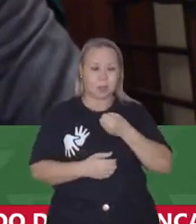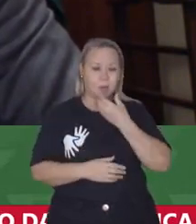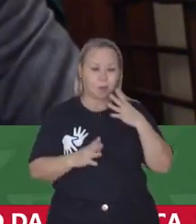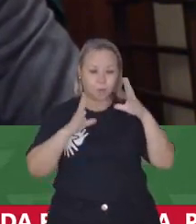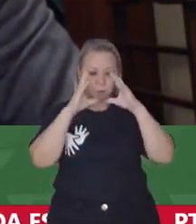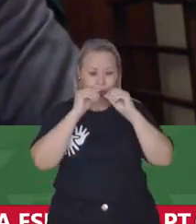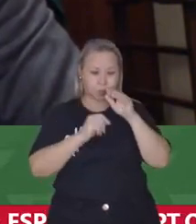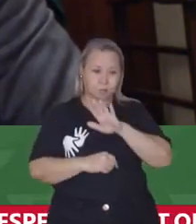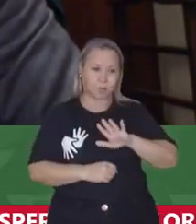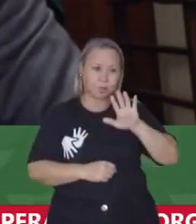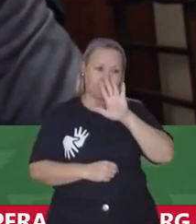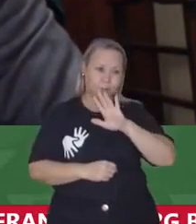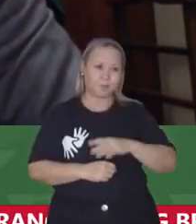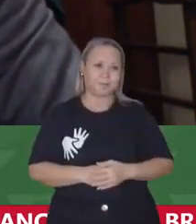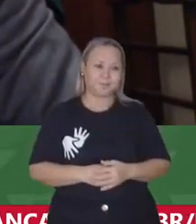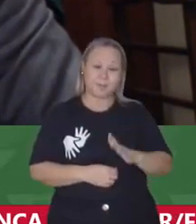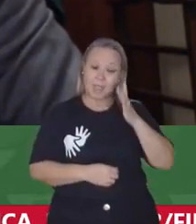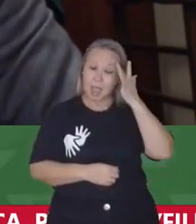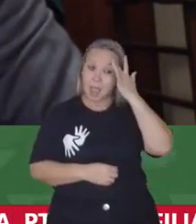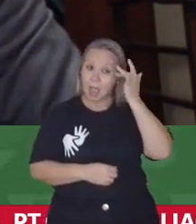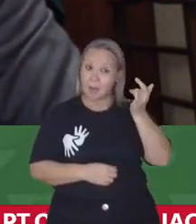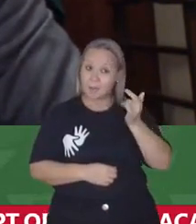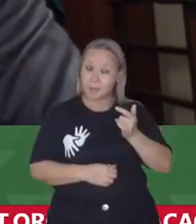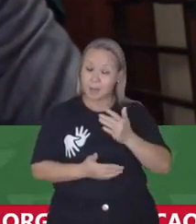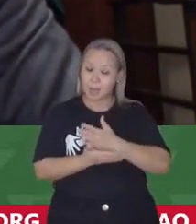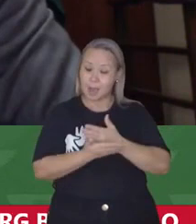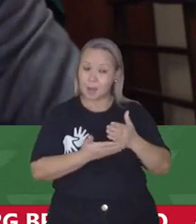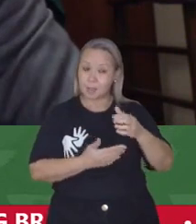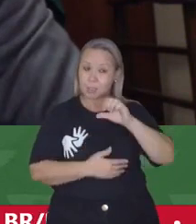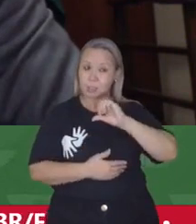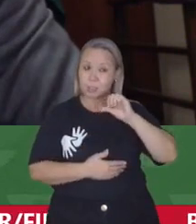para todos e amanhã, a partir das